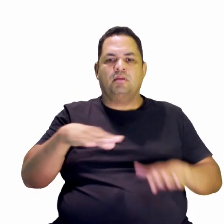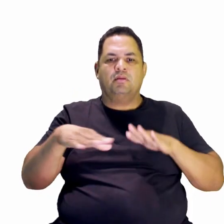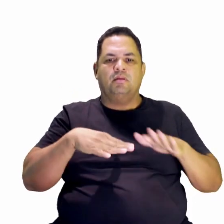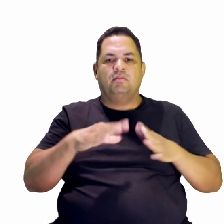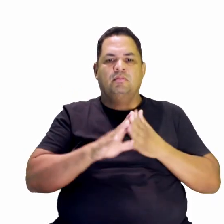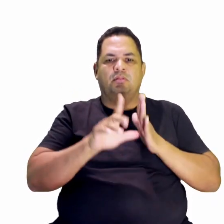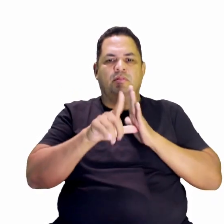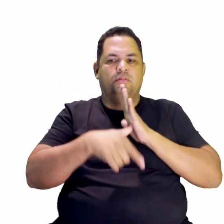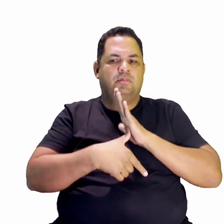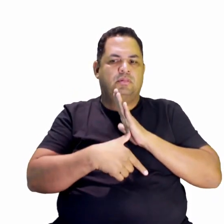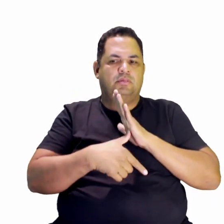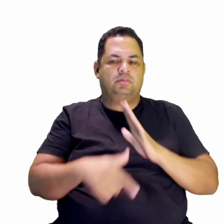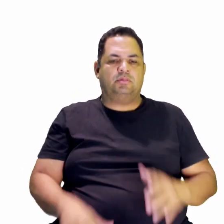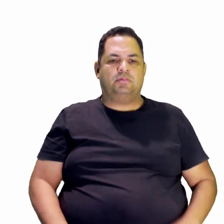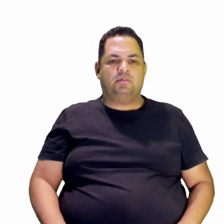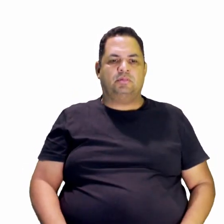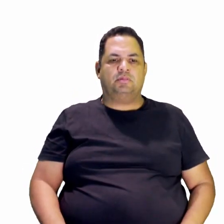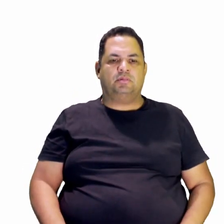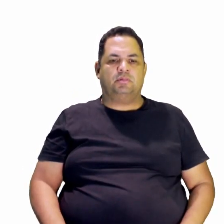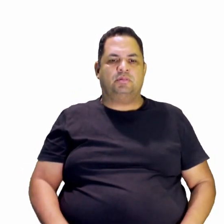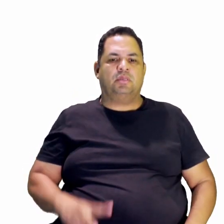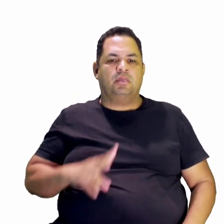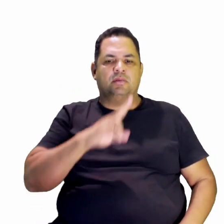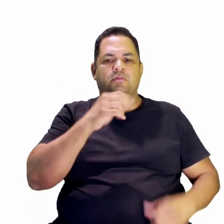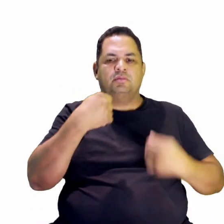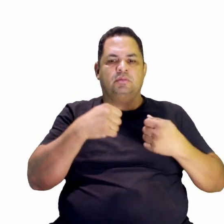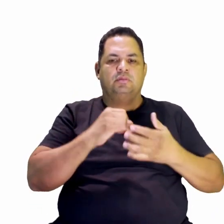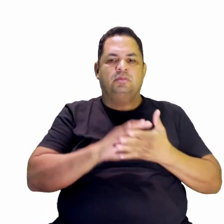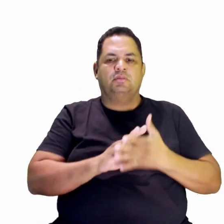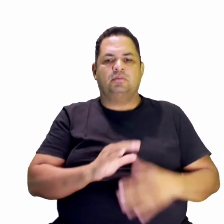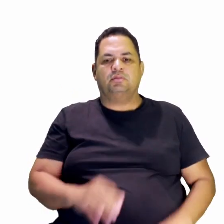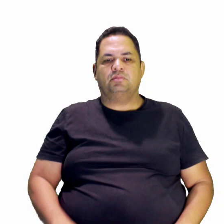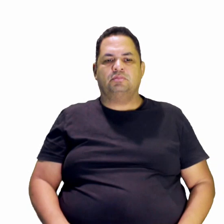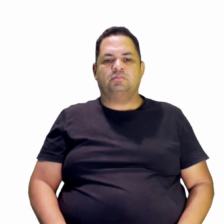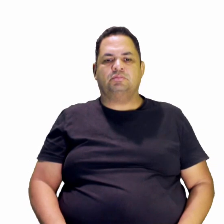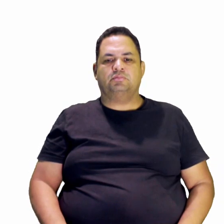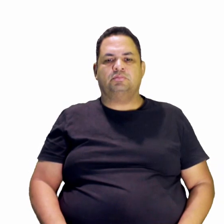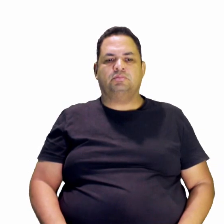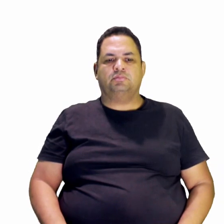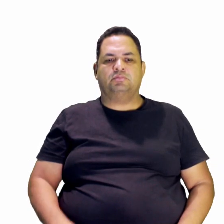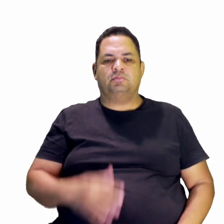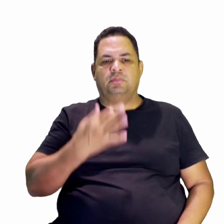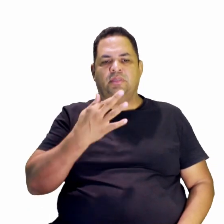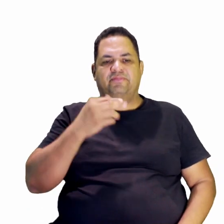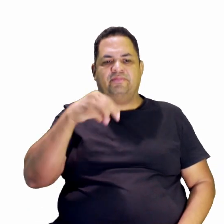bom? A força necessária é M, é F igual a M vezes A.